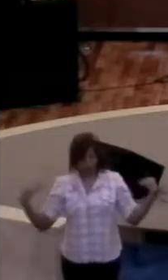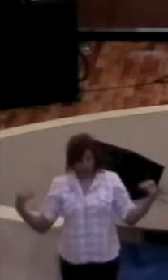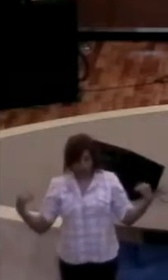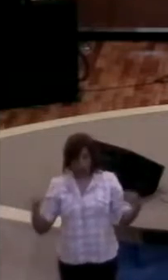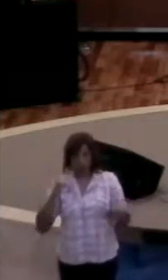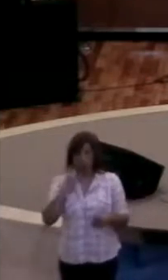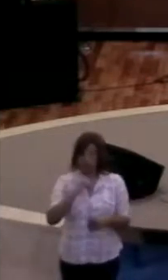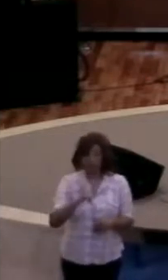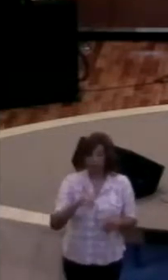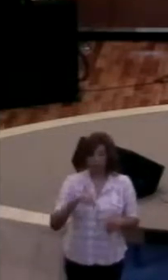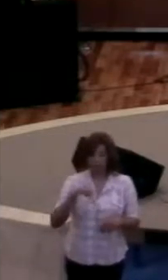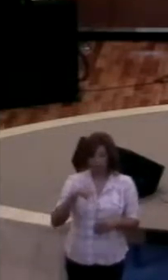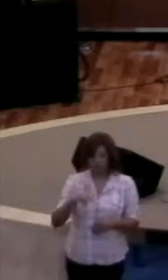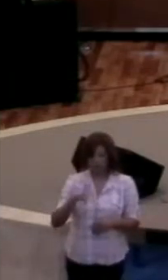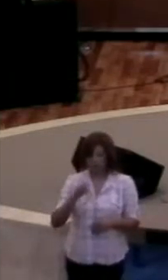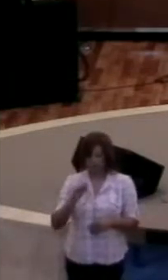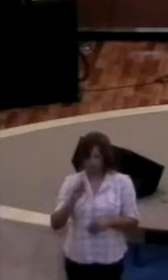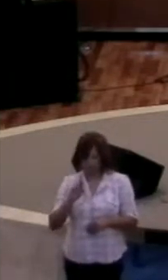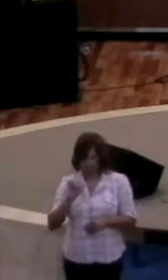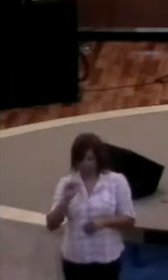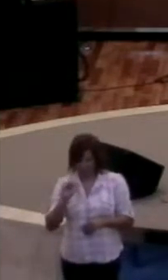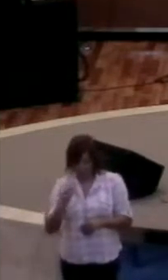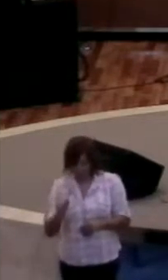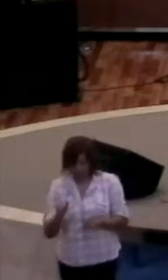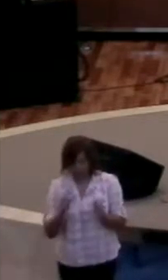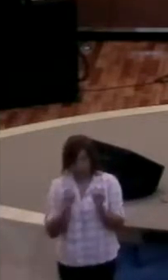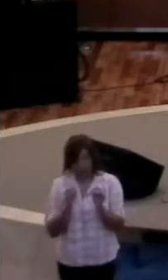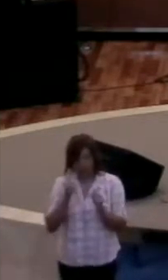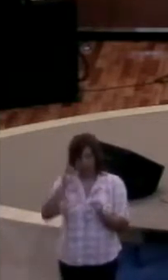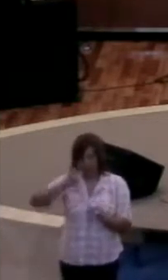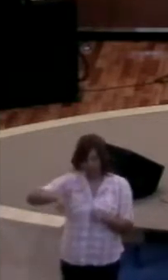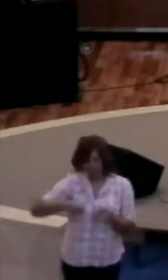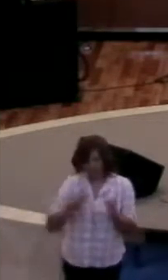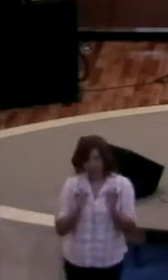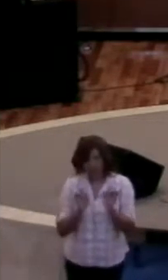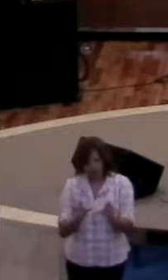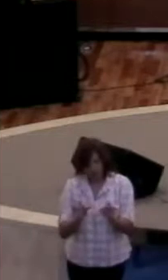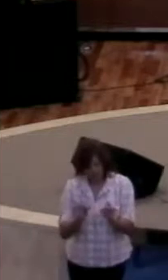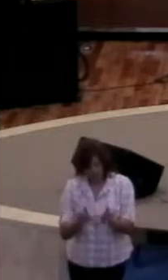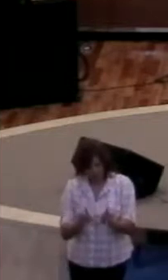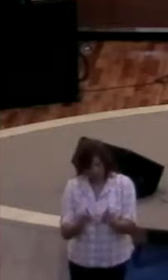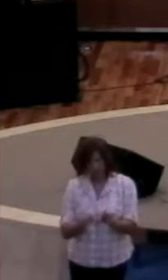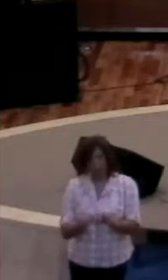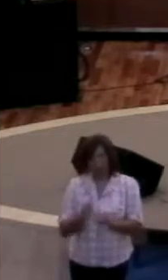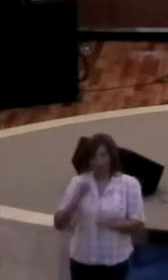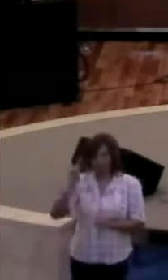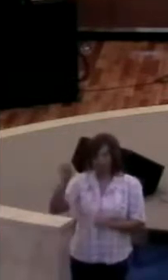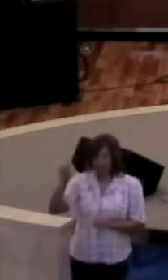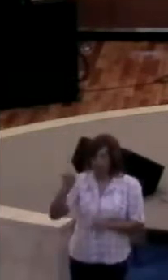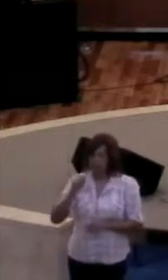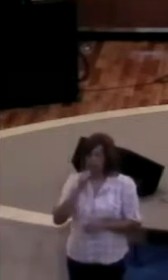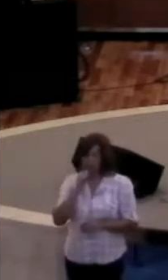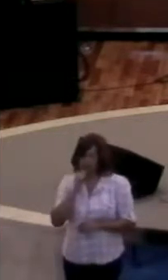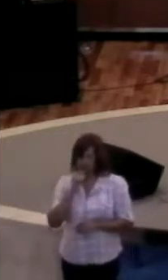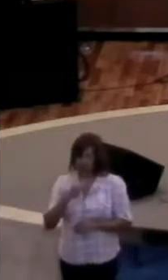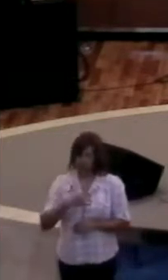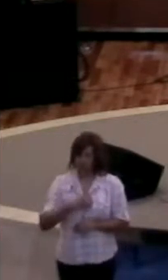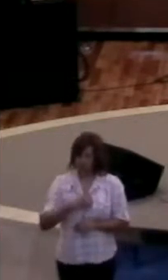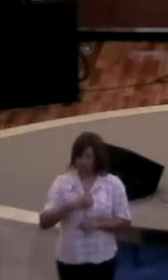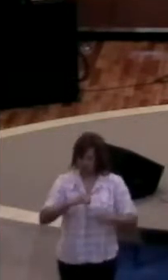Cristo? O anjo não havia confirmado, havia? Deus não tinha uma forma mais